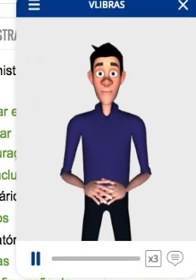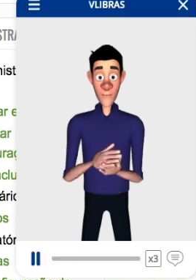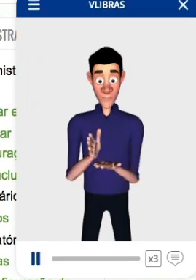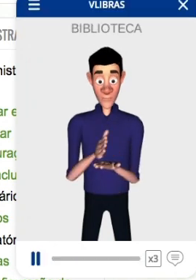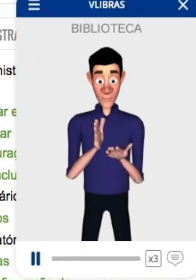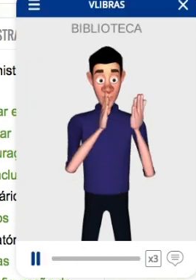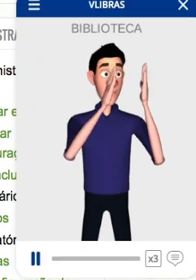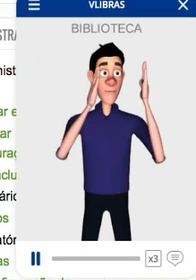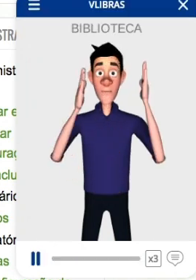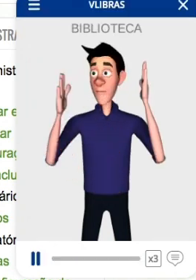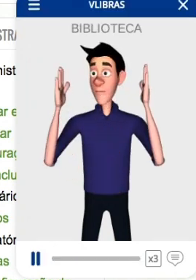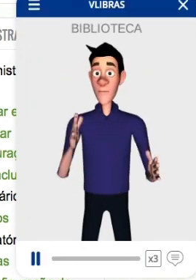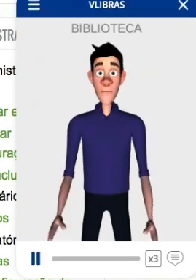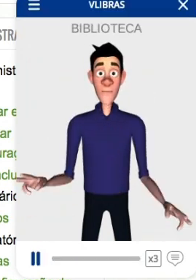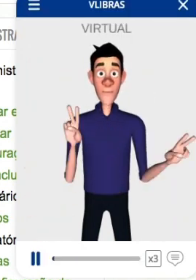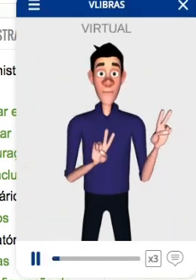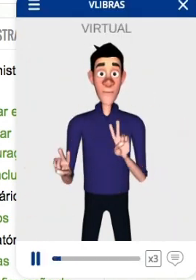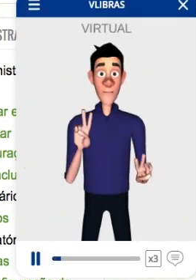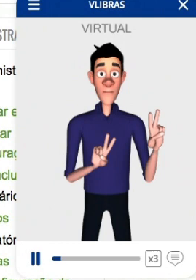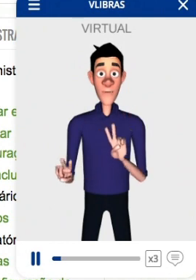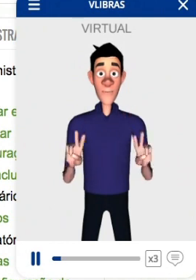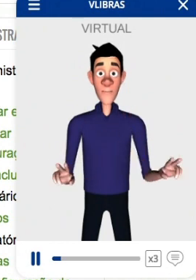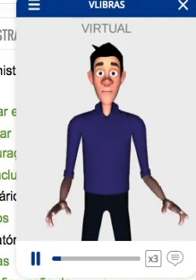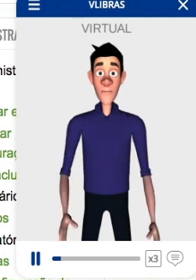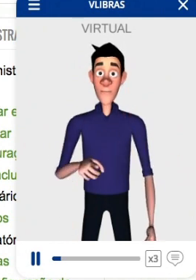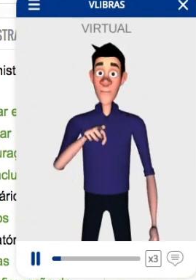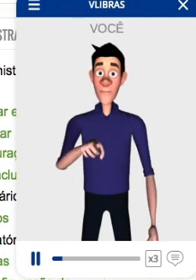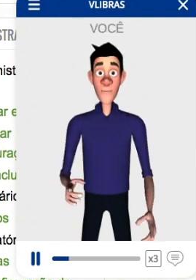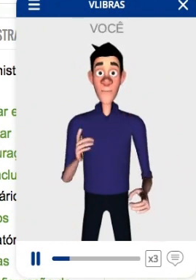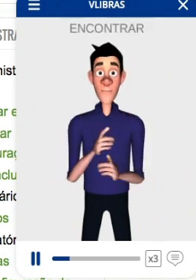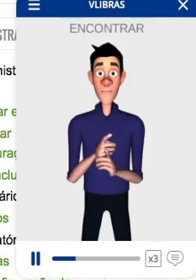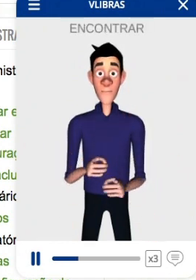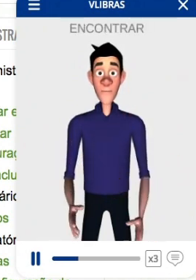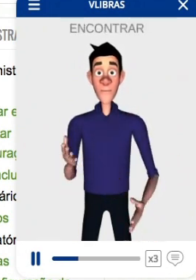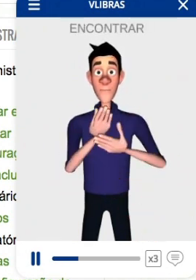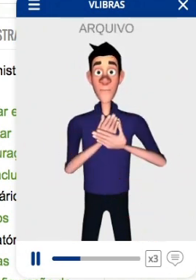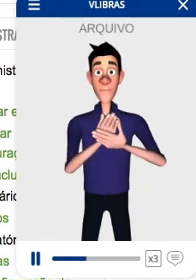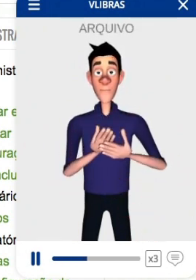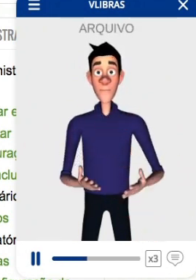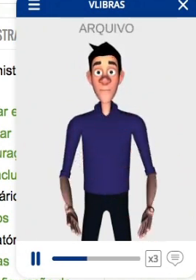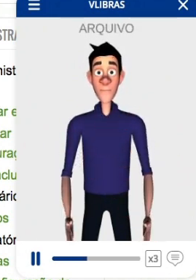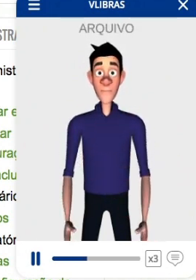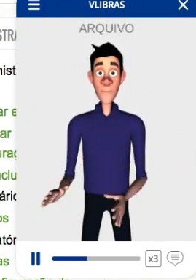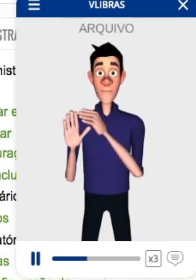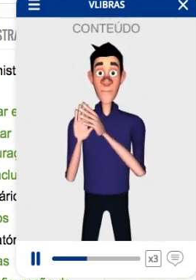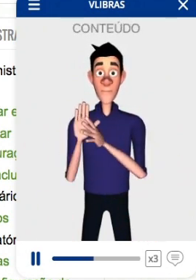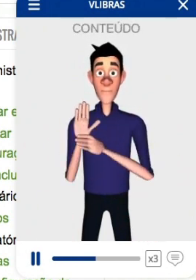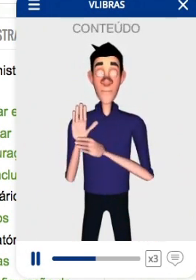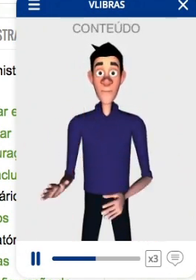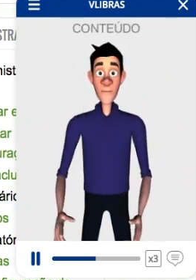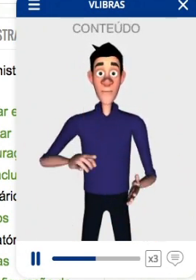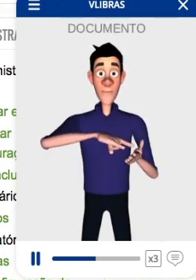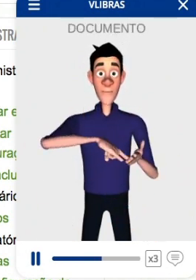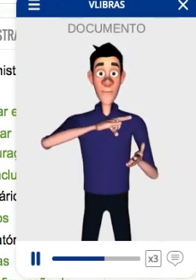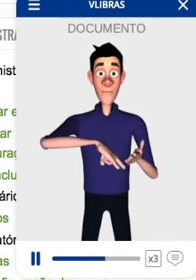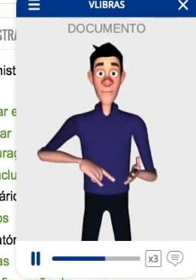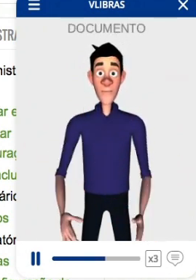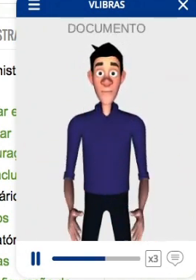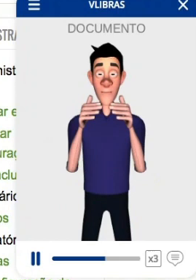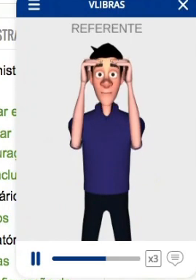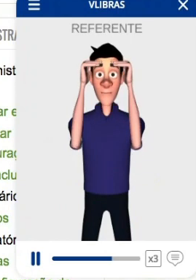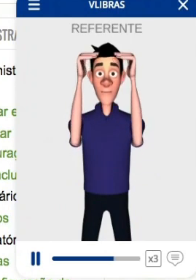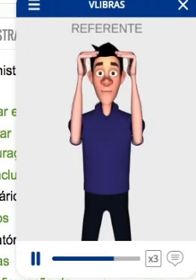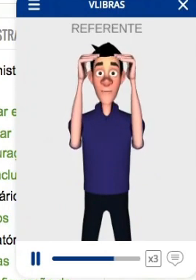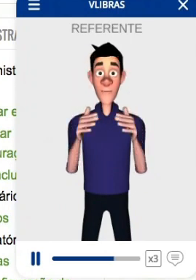que a escrita seja o mais limpa possível, sem abreviações, sem